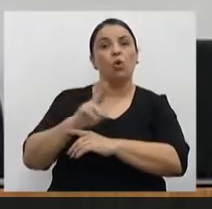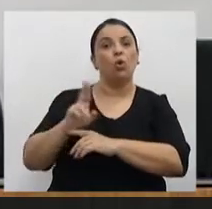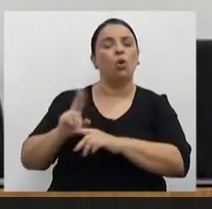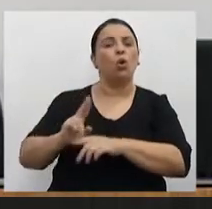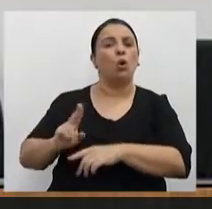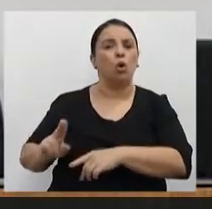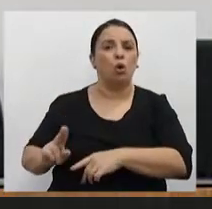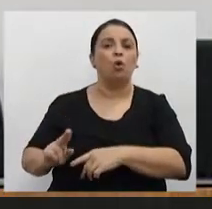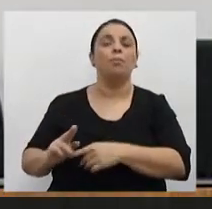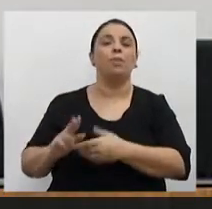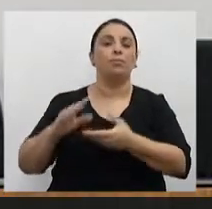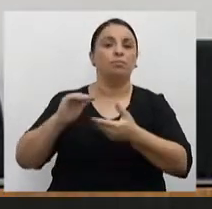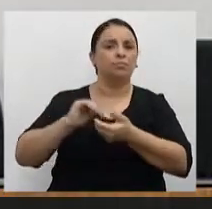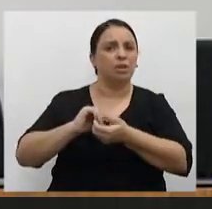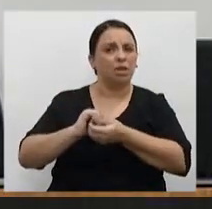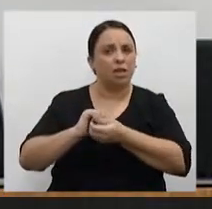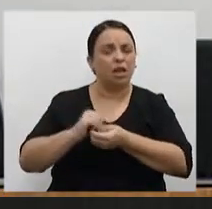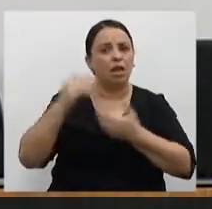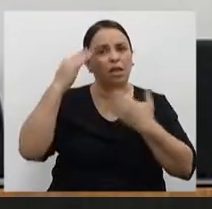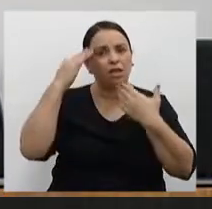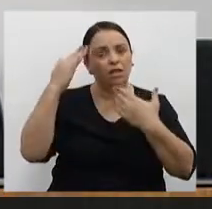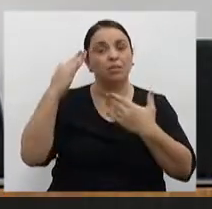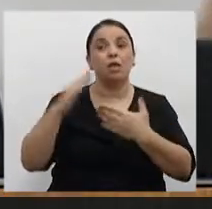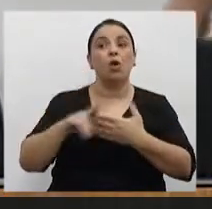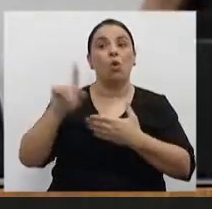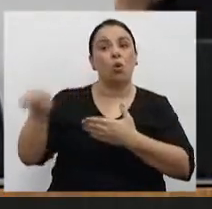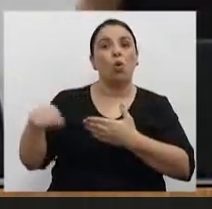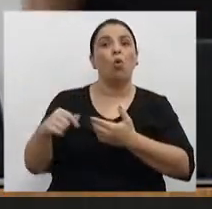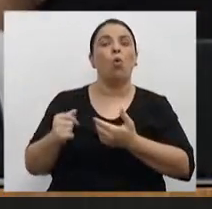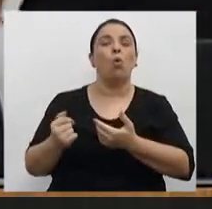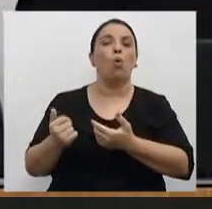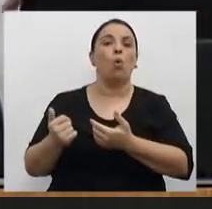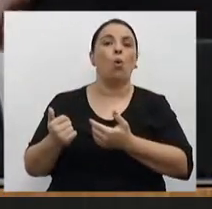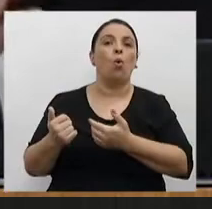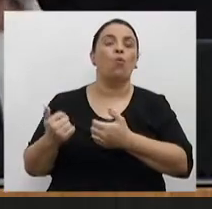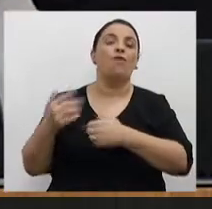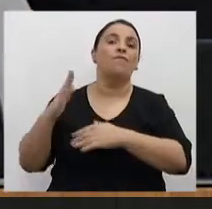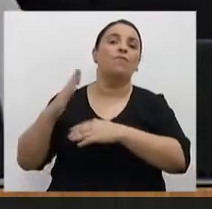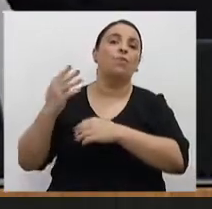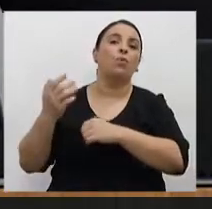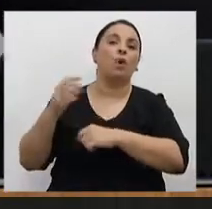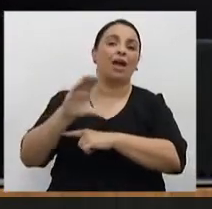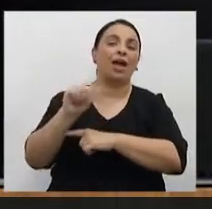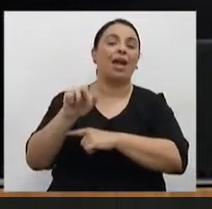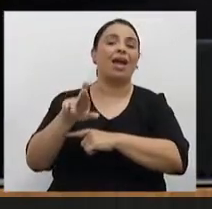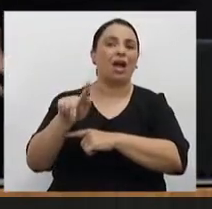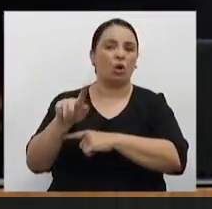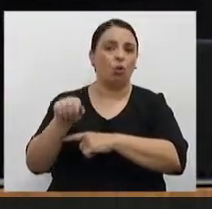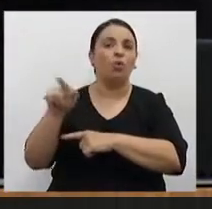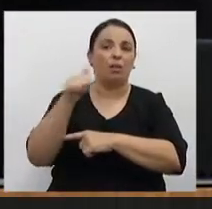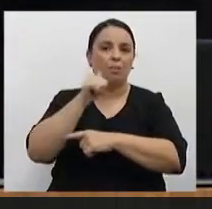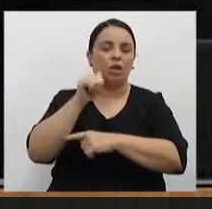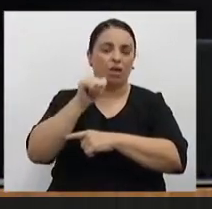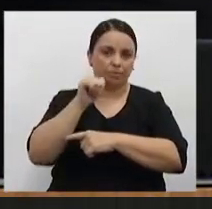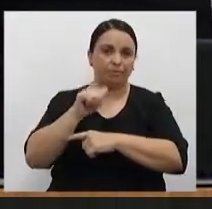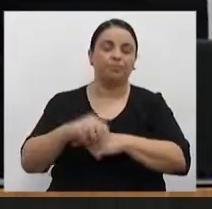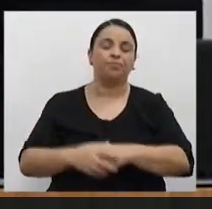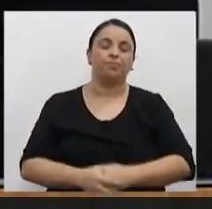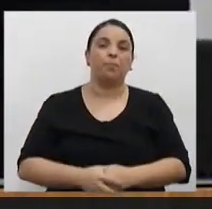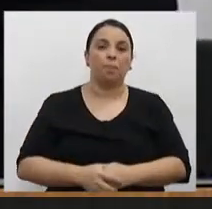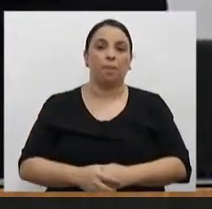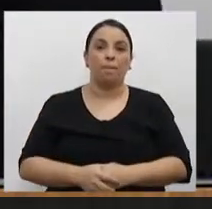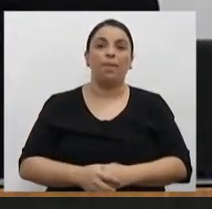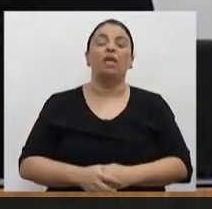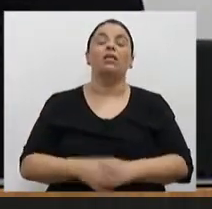aqui manifestar o cargo da Janaína, ok? Mas é isso. Então, estamos aqui, né? Já registrei,